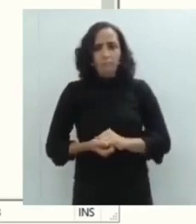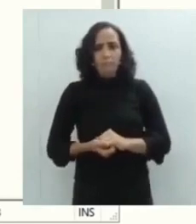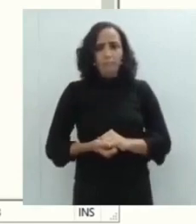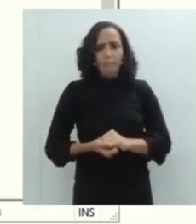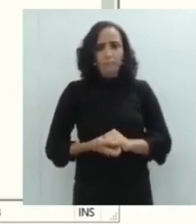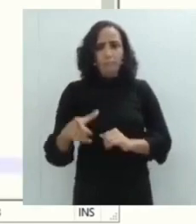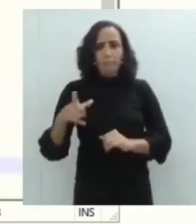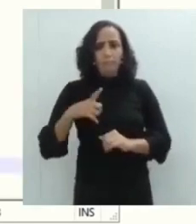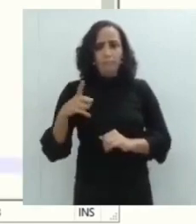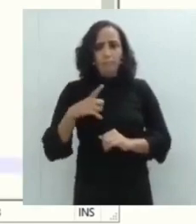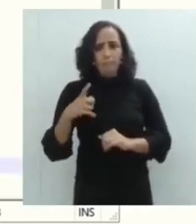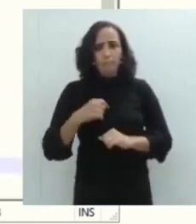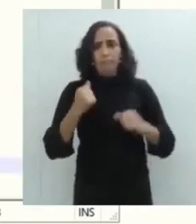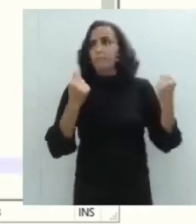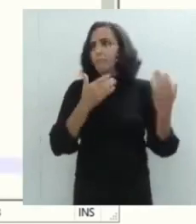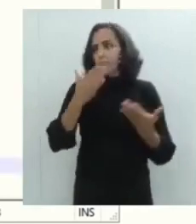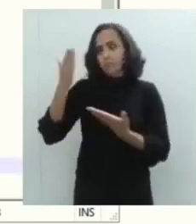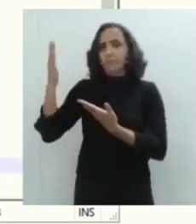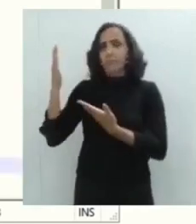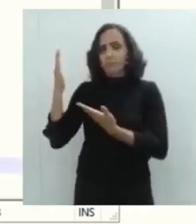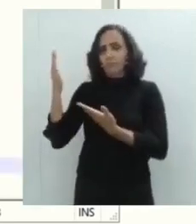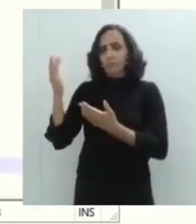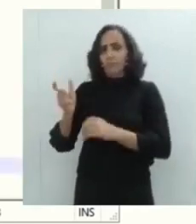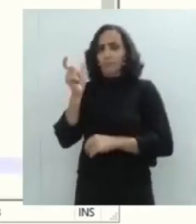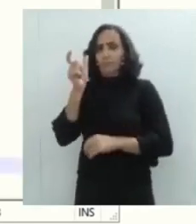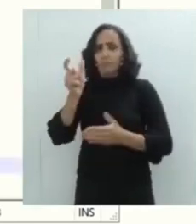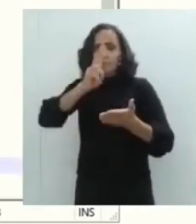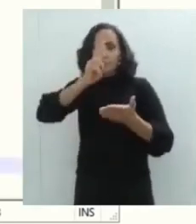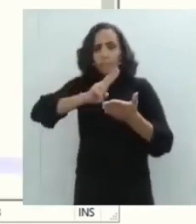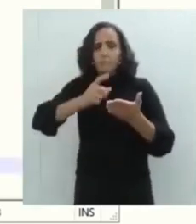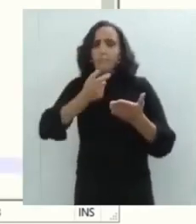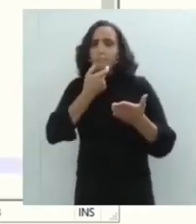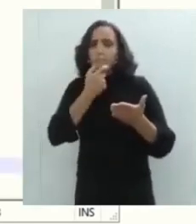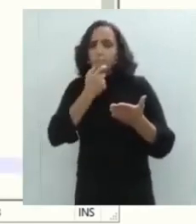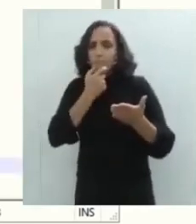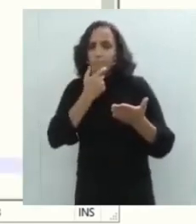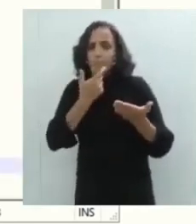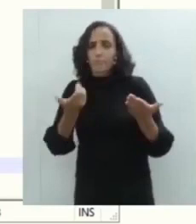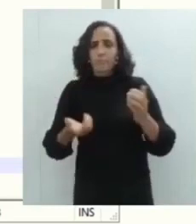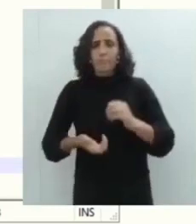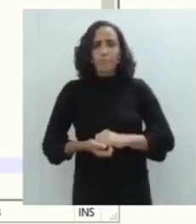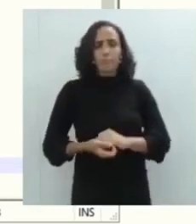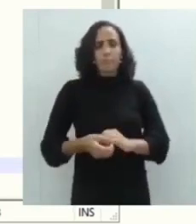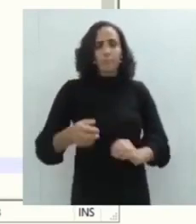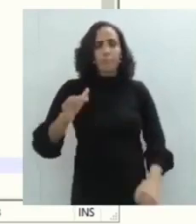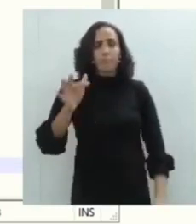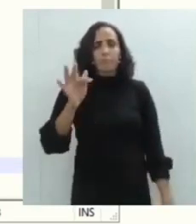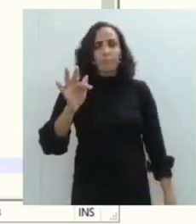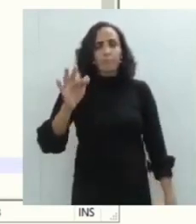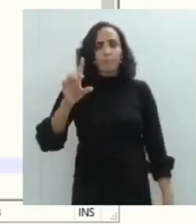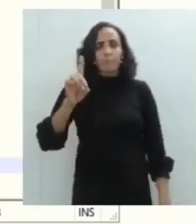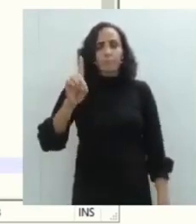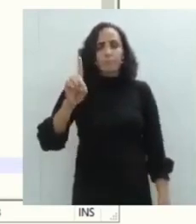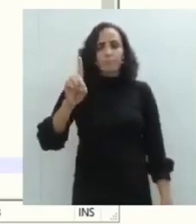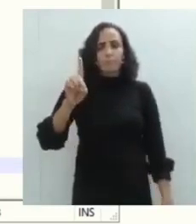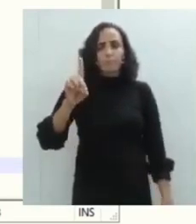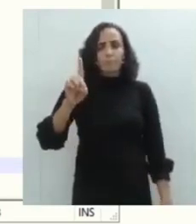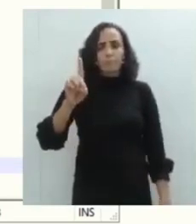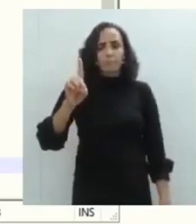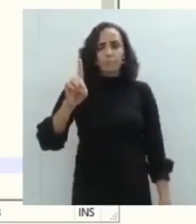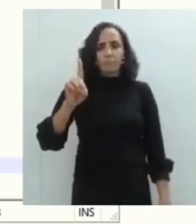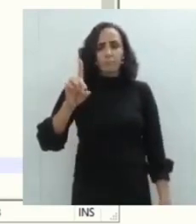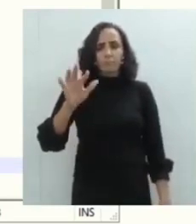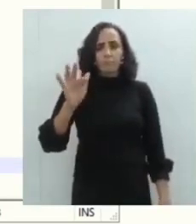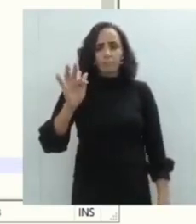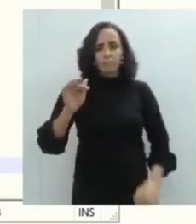E temos o output. Essa função aqui presente na FPDF, que a gente gera